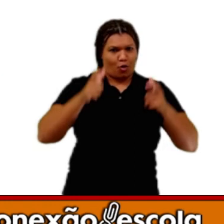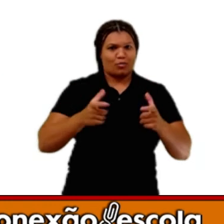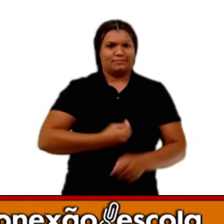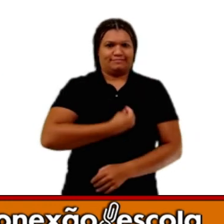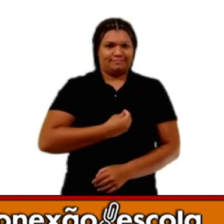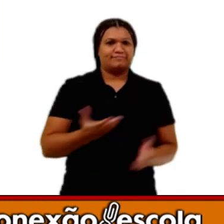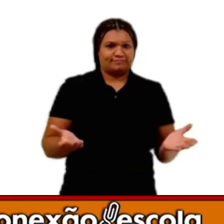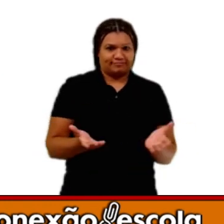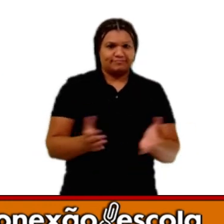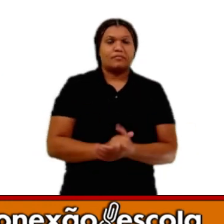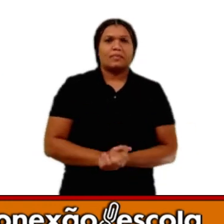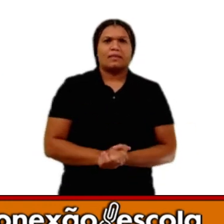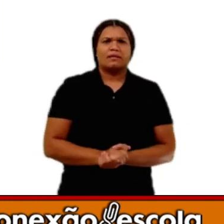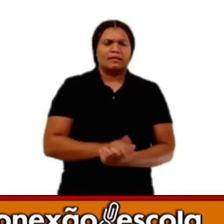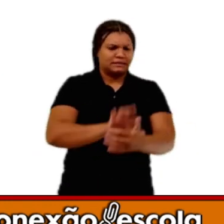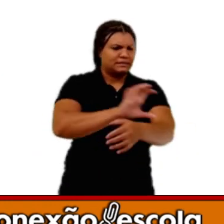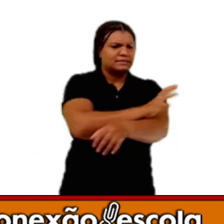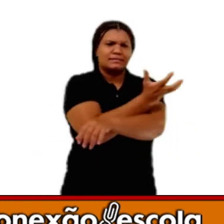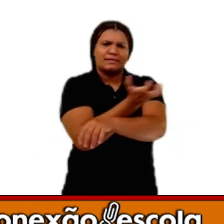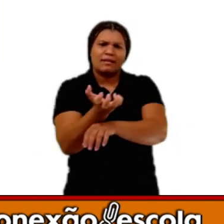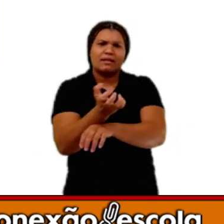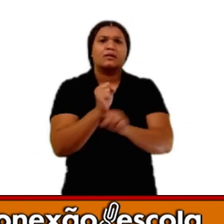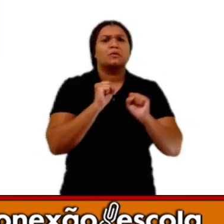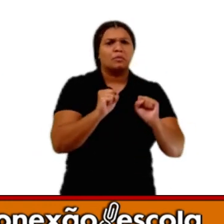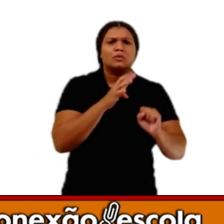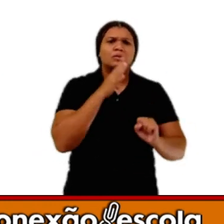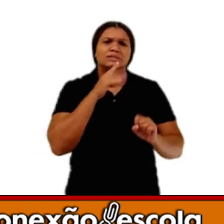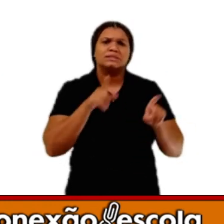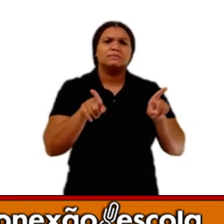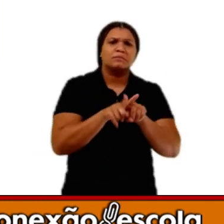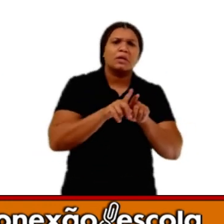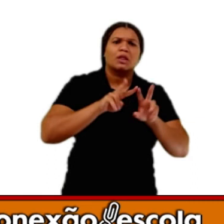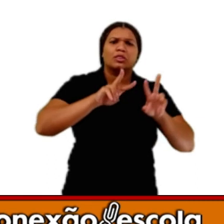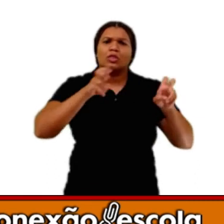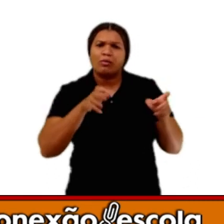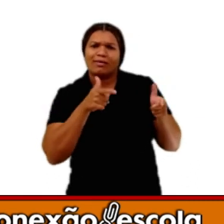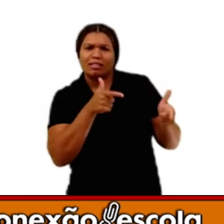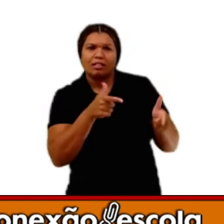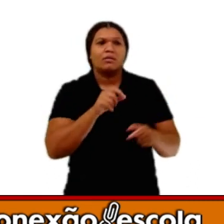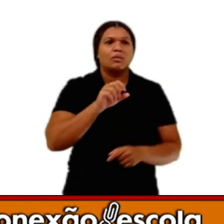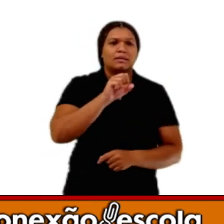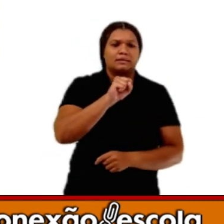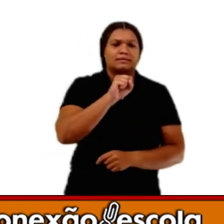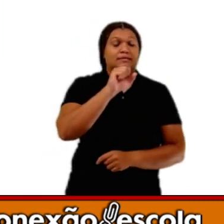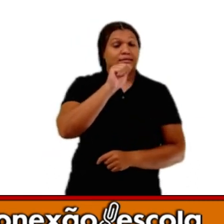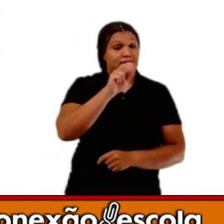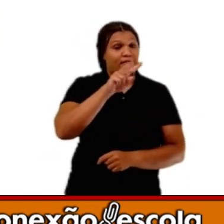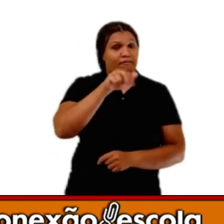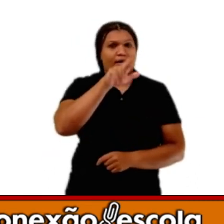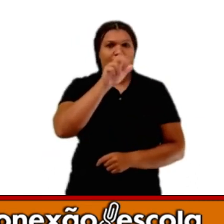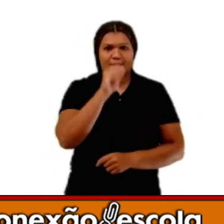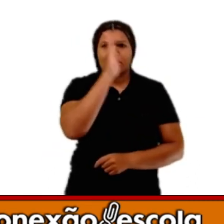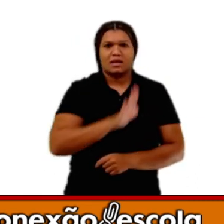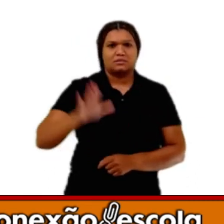Cerrado, ele também pode ser conhecido como savana brasileira, e acredite, é o segundo maior bioma do Brasil.